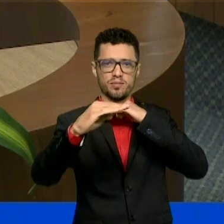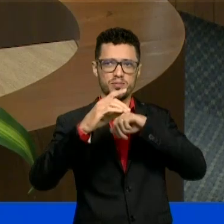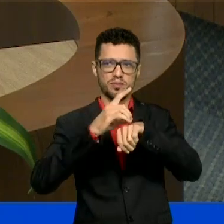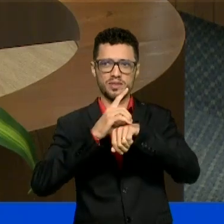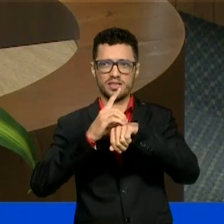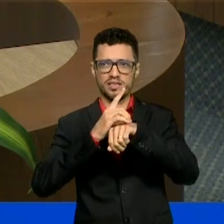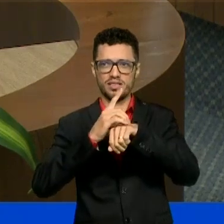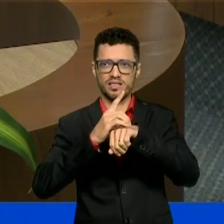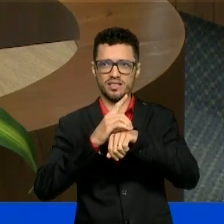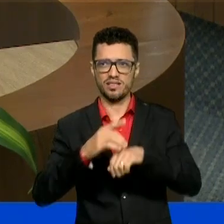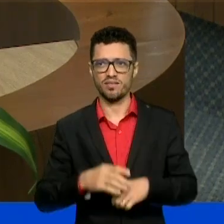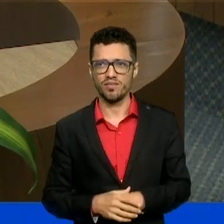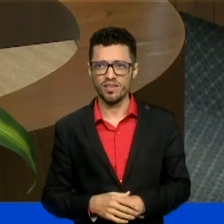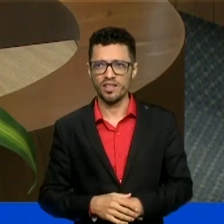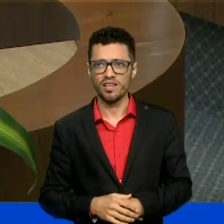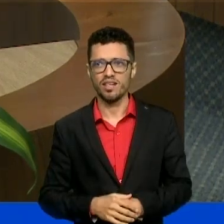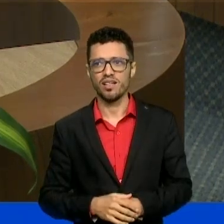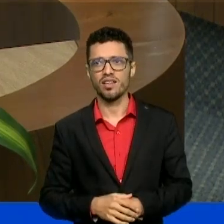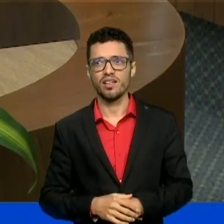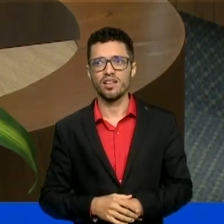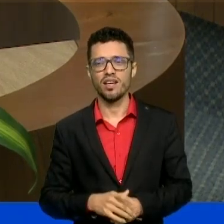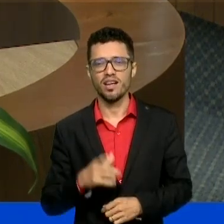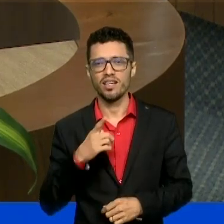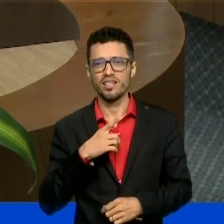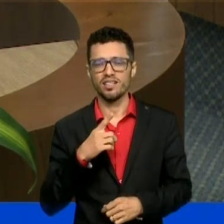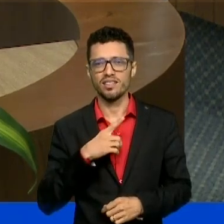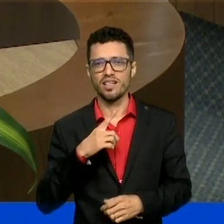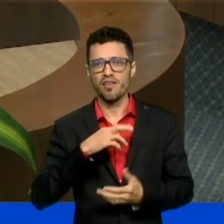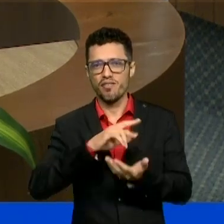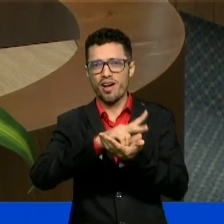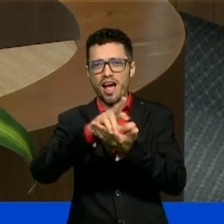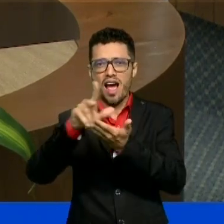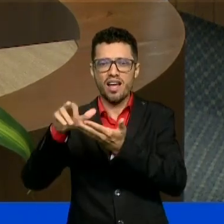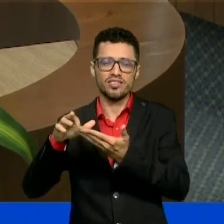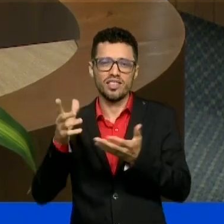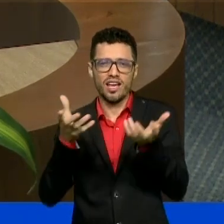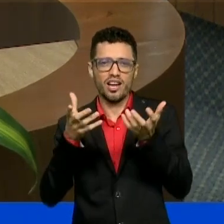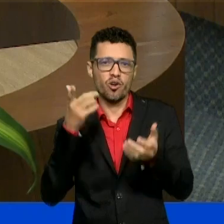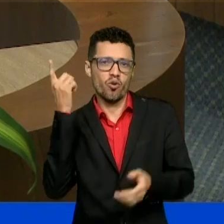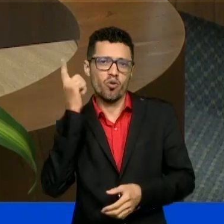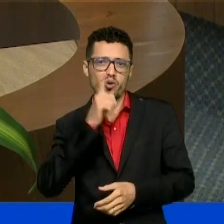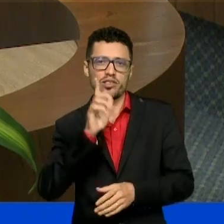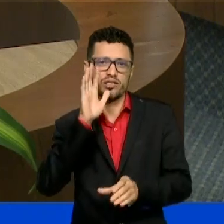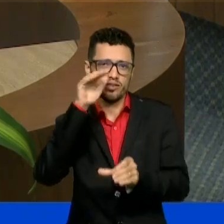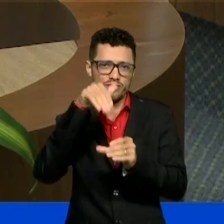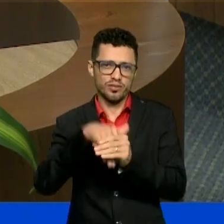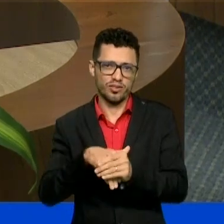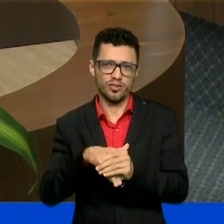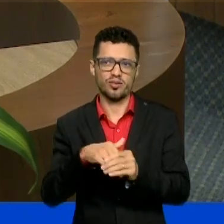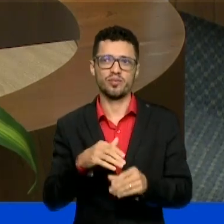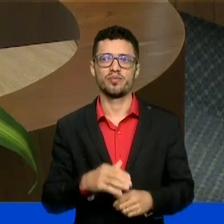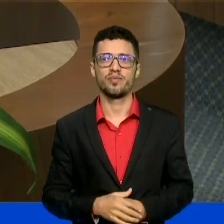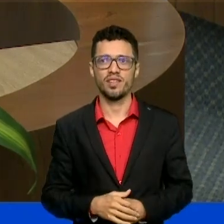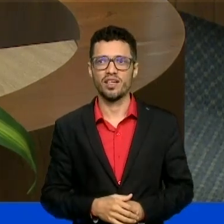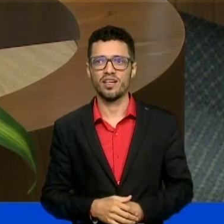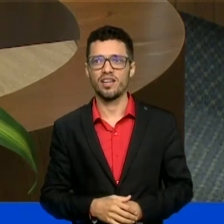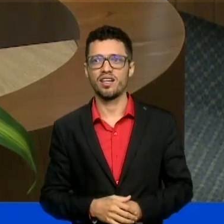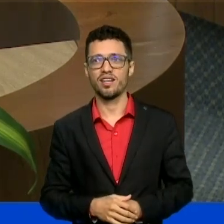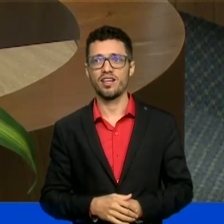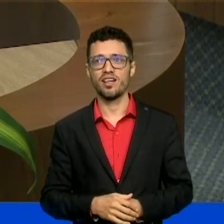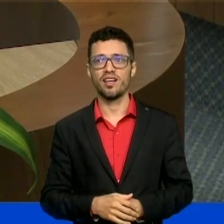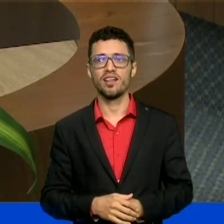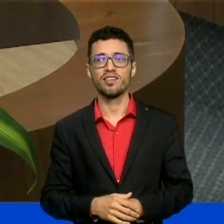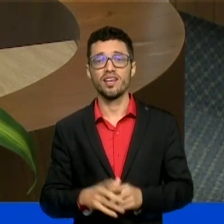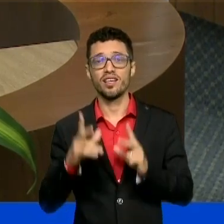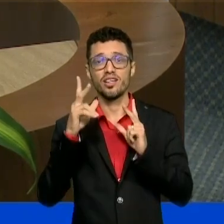asfalto para poder ganhar a eleição. E ele conversa com todo mundo e ele faz igual o Lula. Outro dia eu